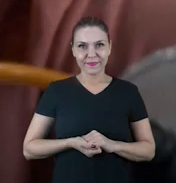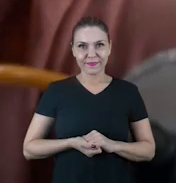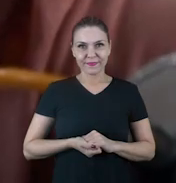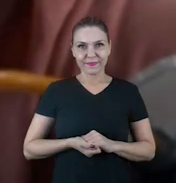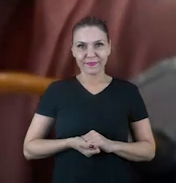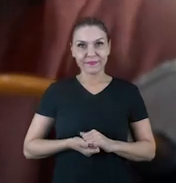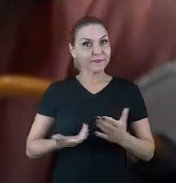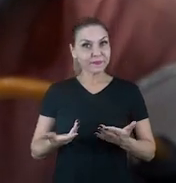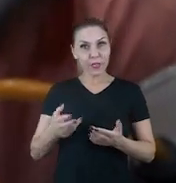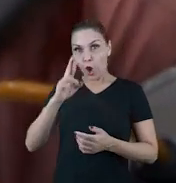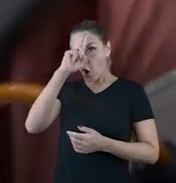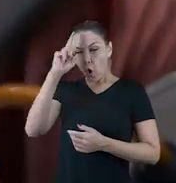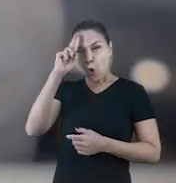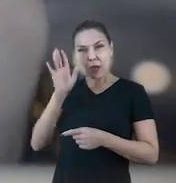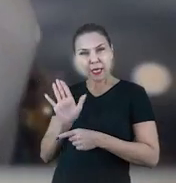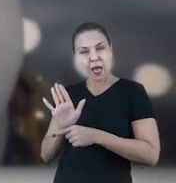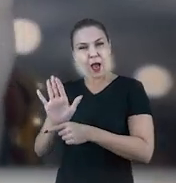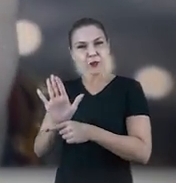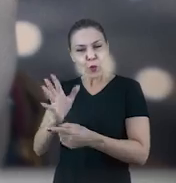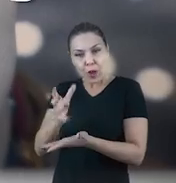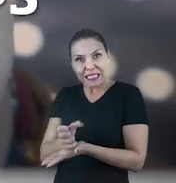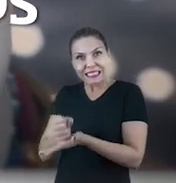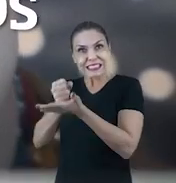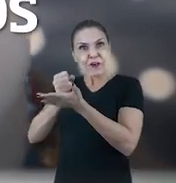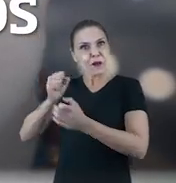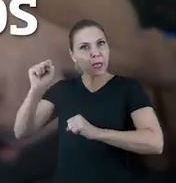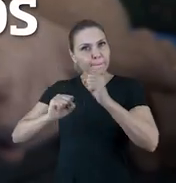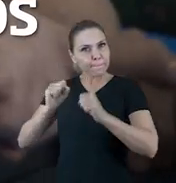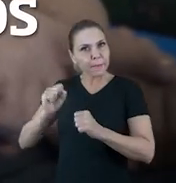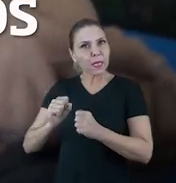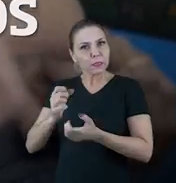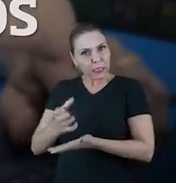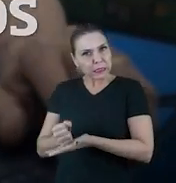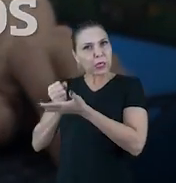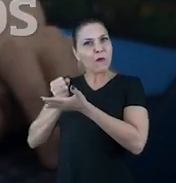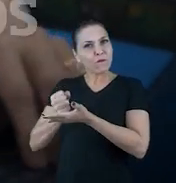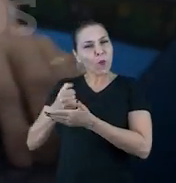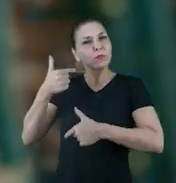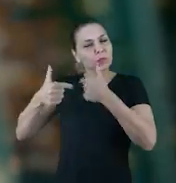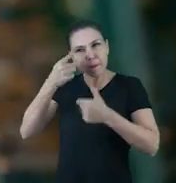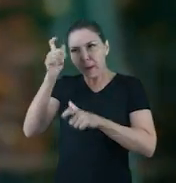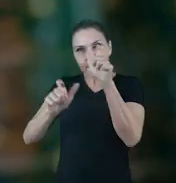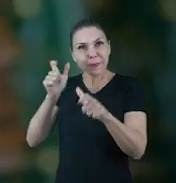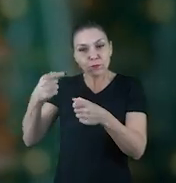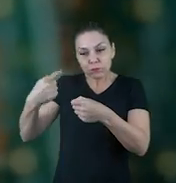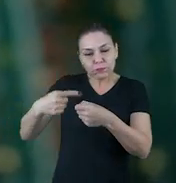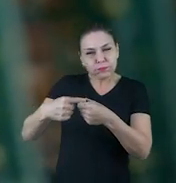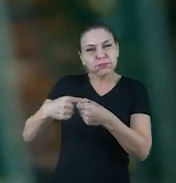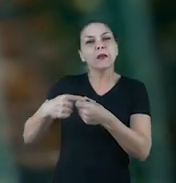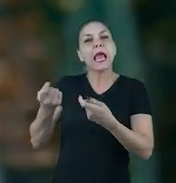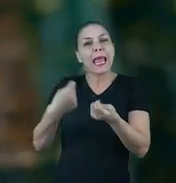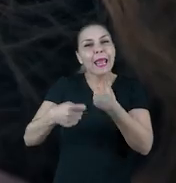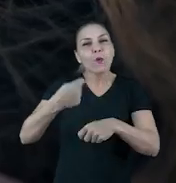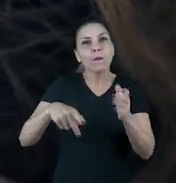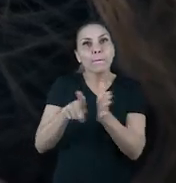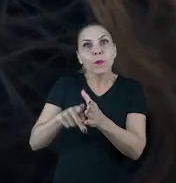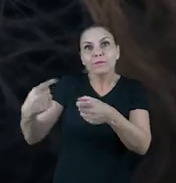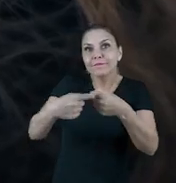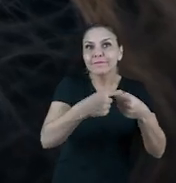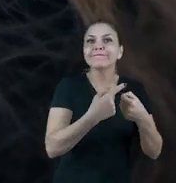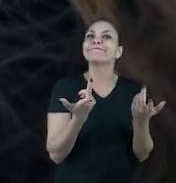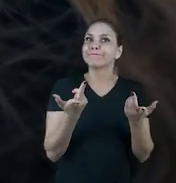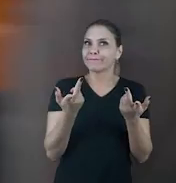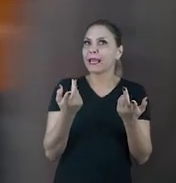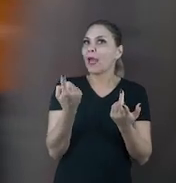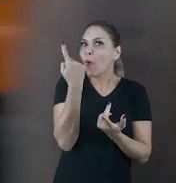americana ro ajudou a salvar uma empresa Man empregos e preservar a economia de uma cade ess